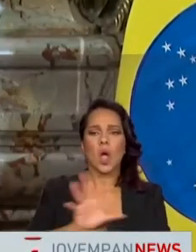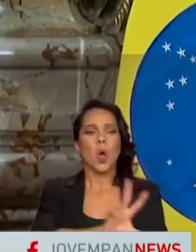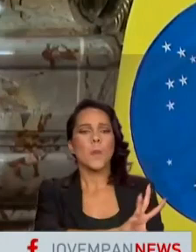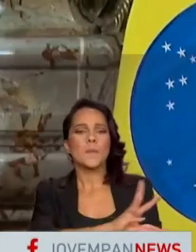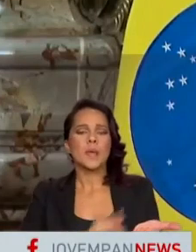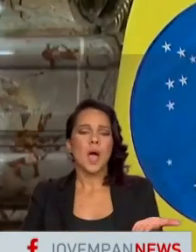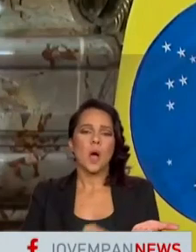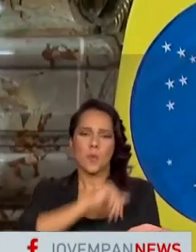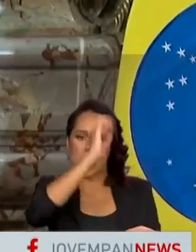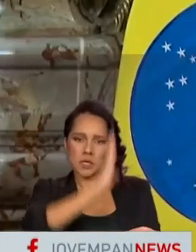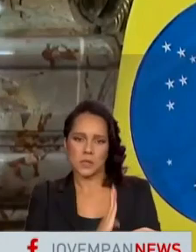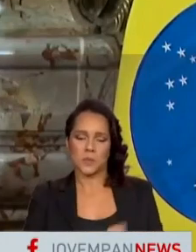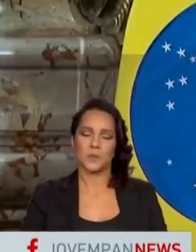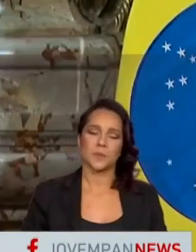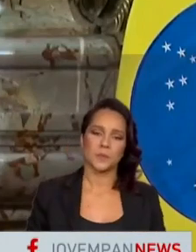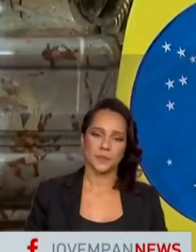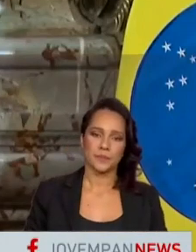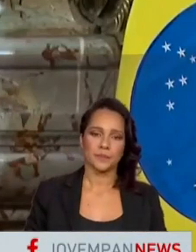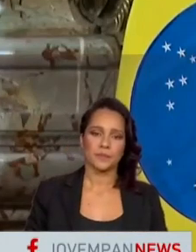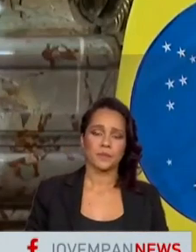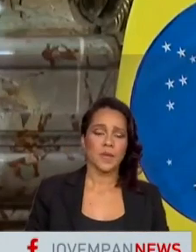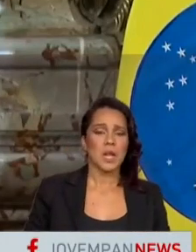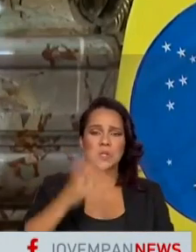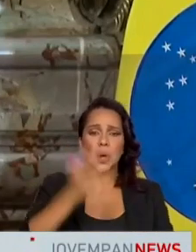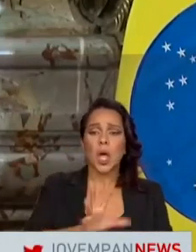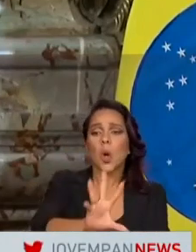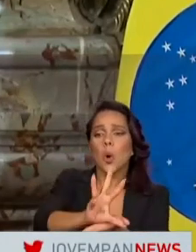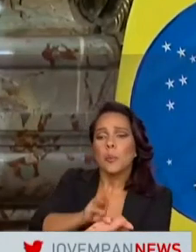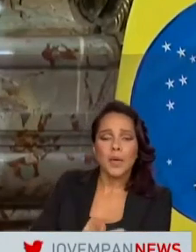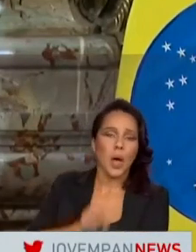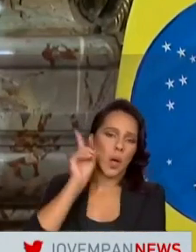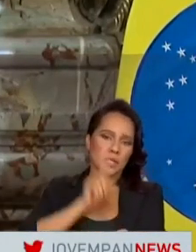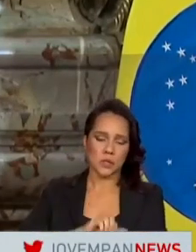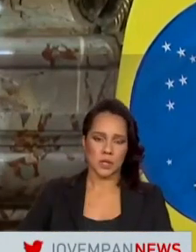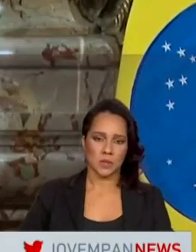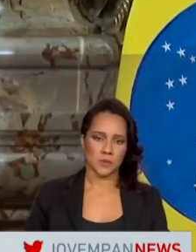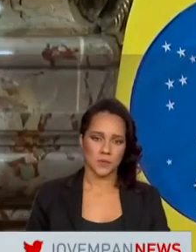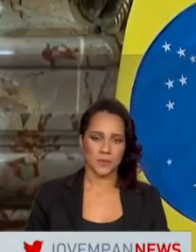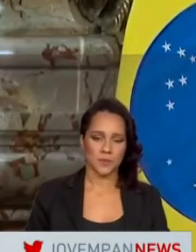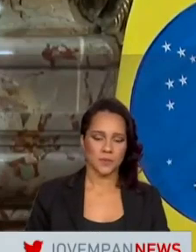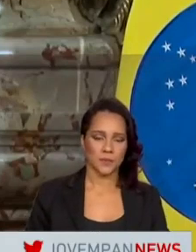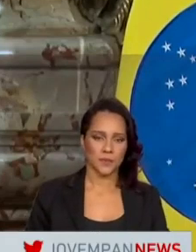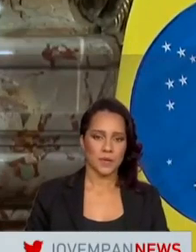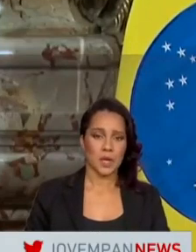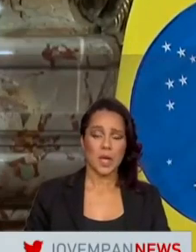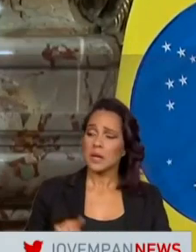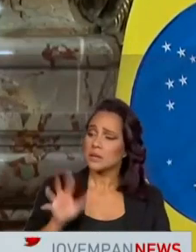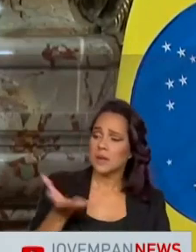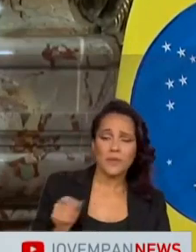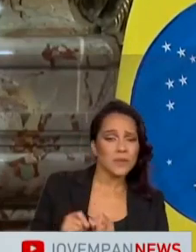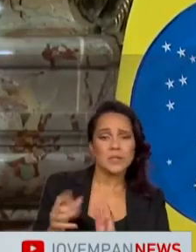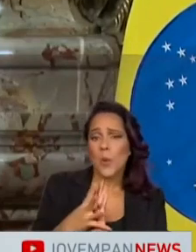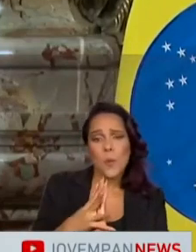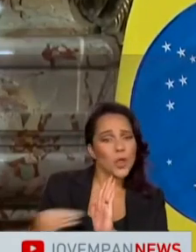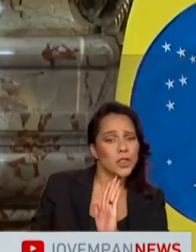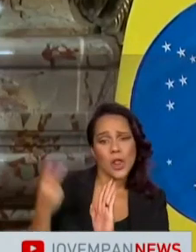modelo do Brasil. Não querem criar o modelo brasileiro. Eles não querem copiar o modelo americano. Não querem copiar o modelo dos Estados eles Unidos. Eles querem fazer o